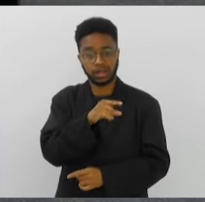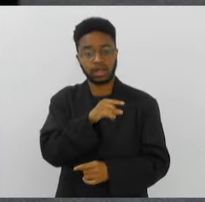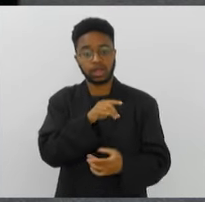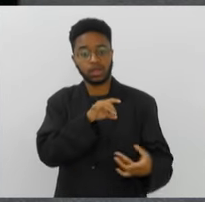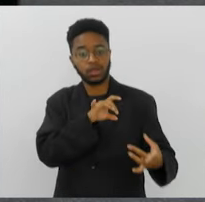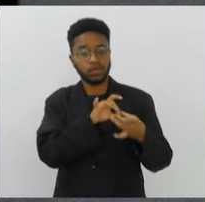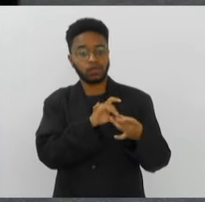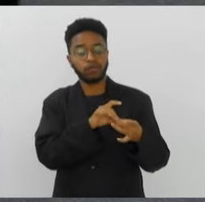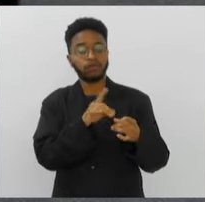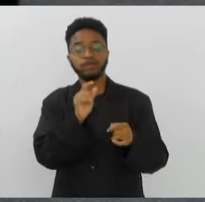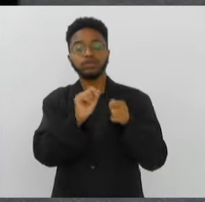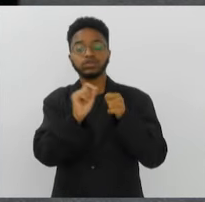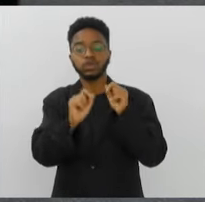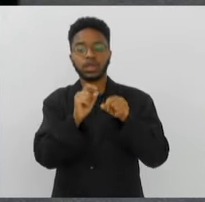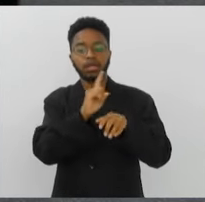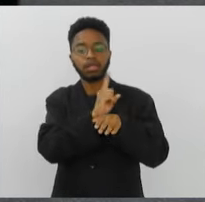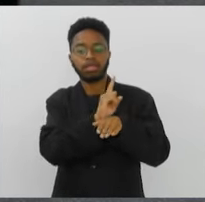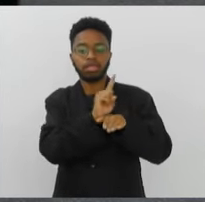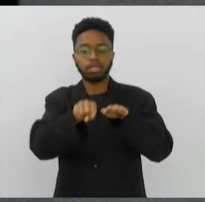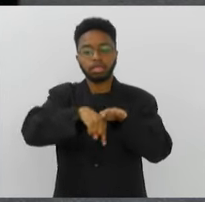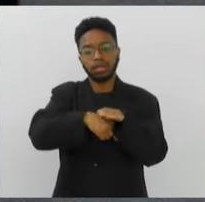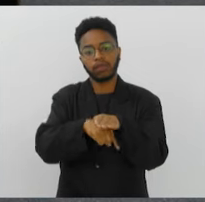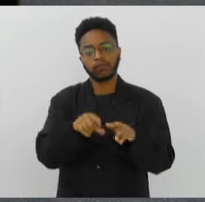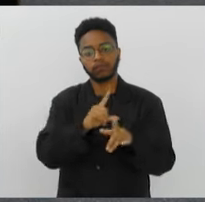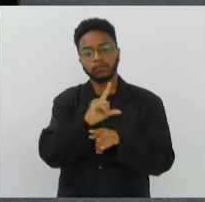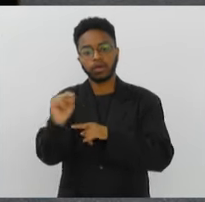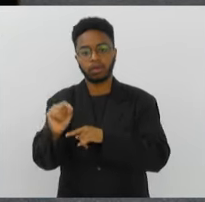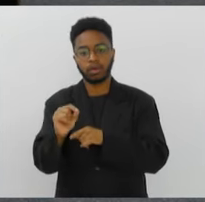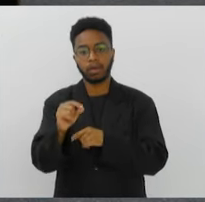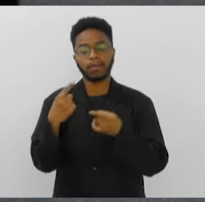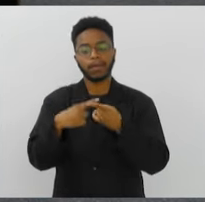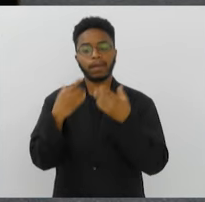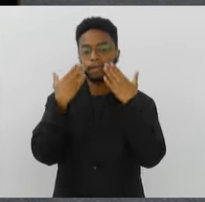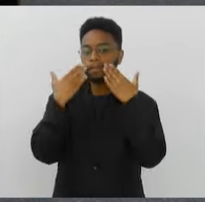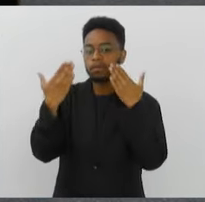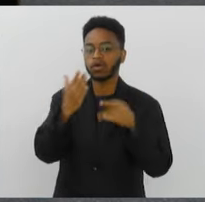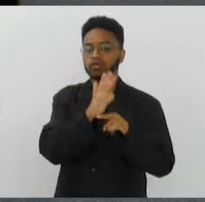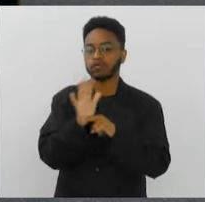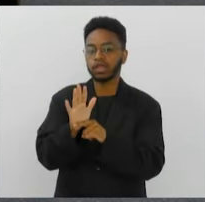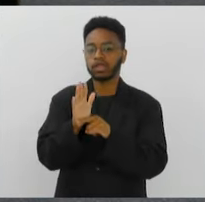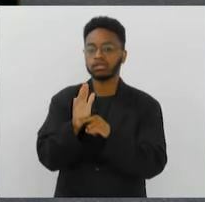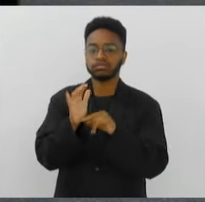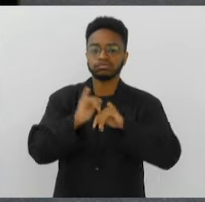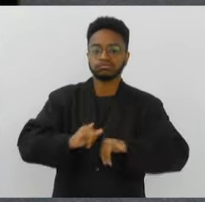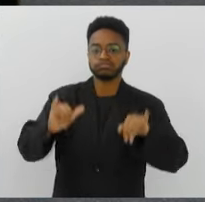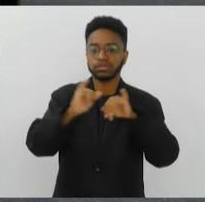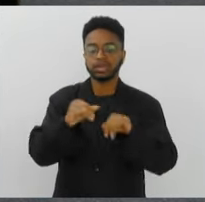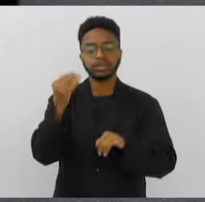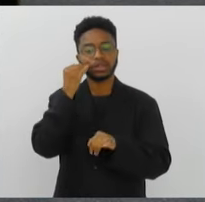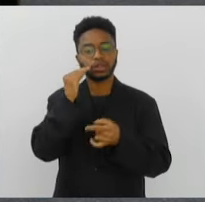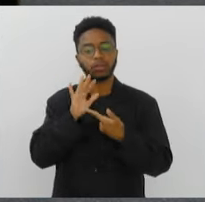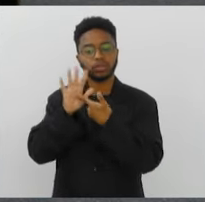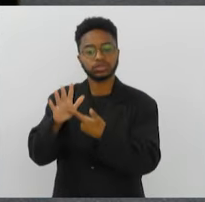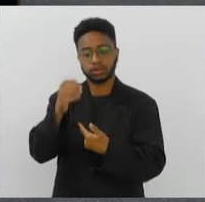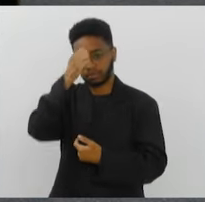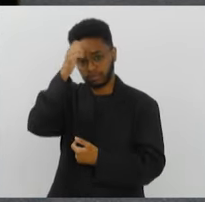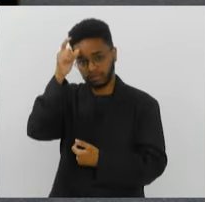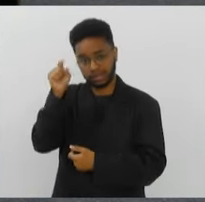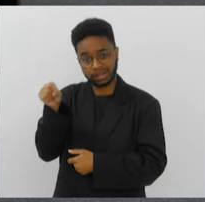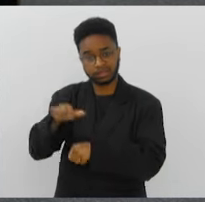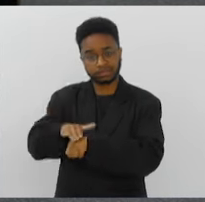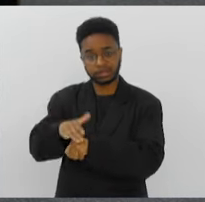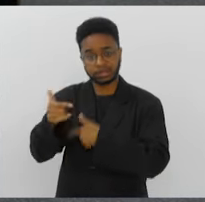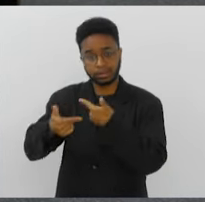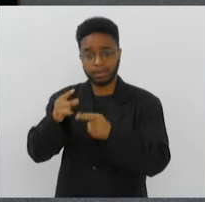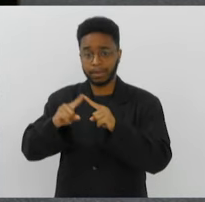Paes botou o rabo entre as pernas, foi embora, faz a papagaiada, mostra o vídeo para poder dar conta para o prefeito que ele está trabalhando. O que é uma